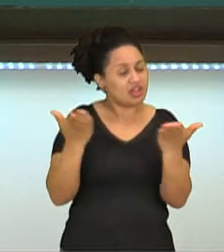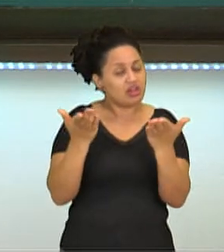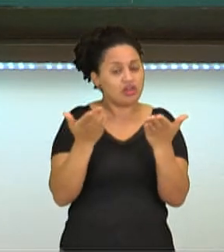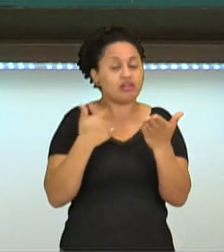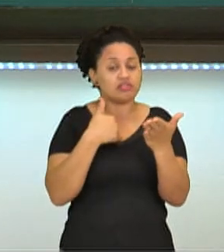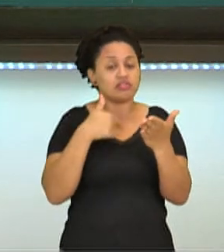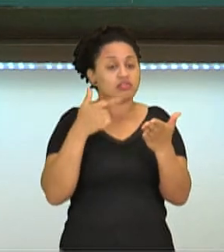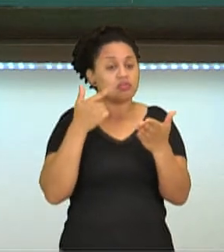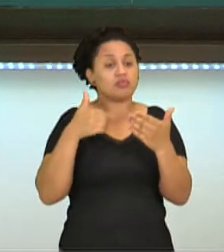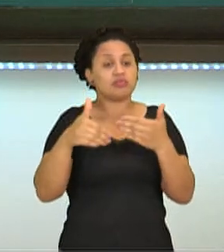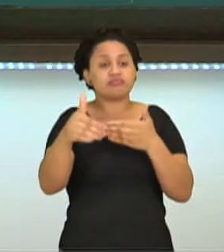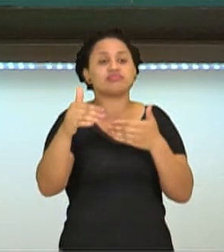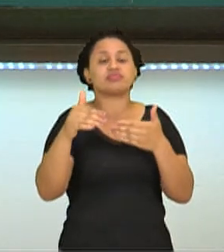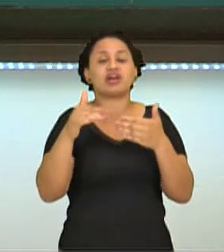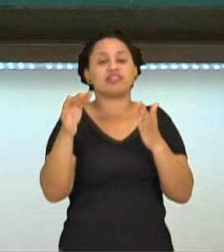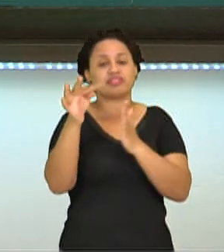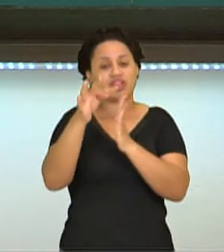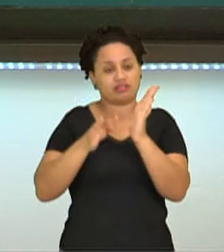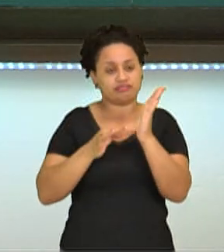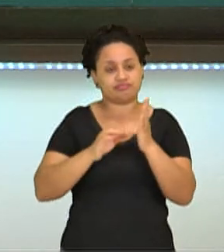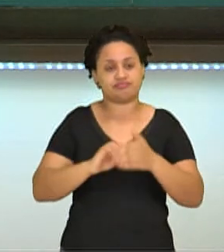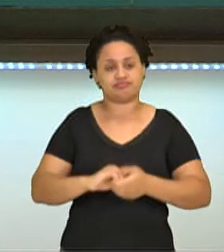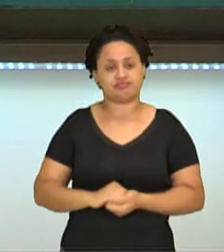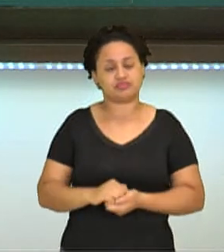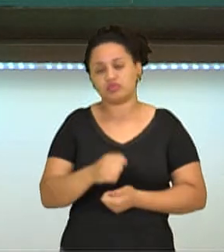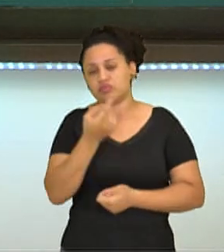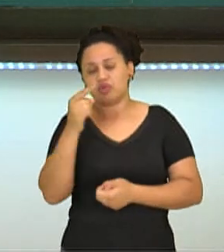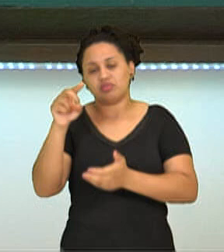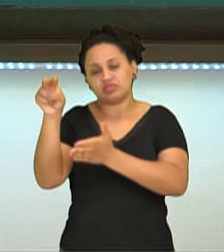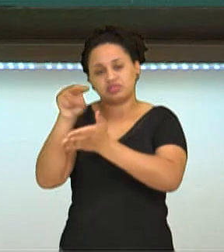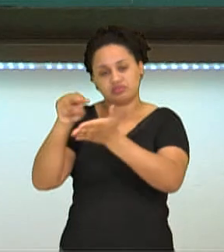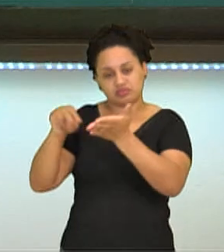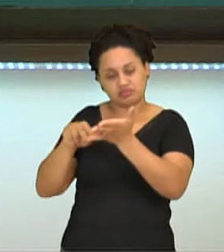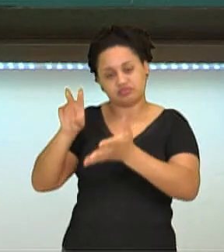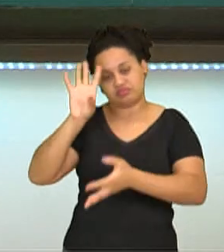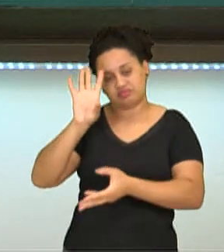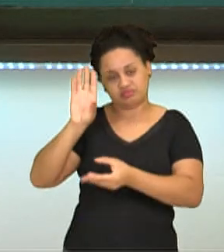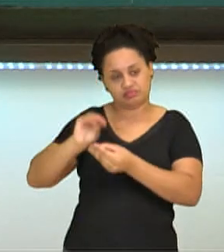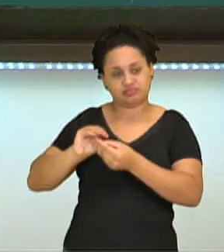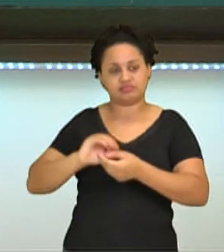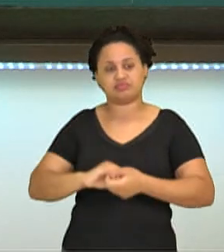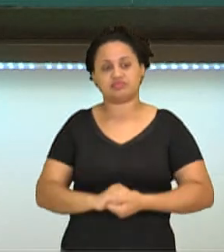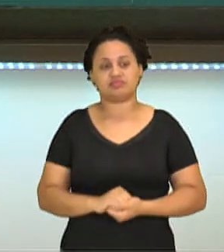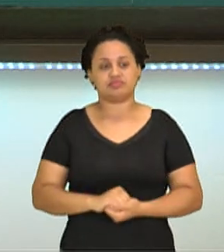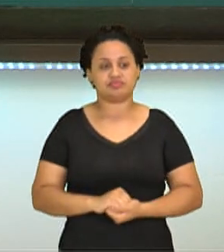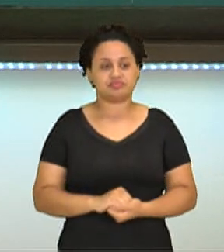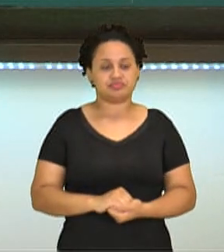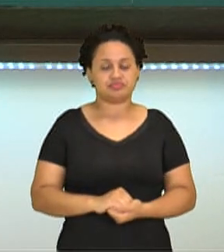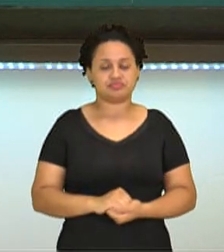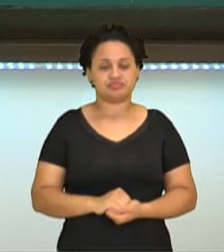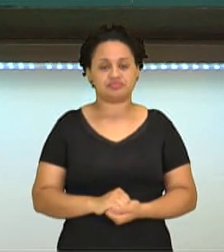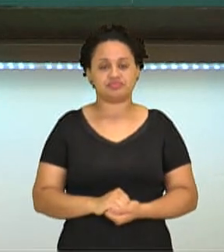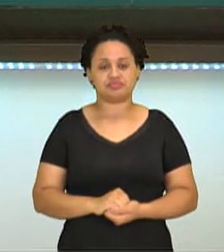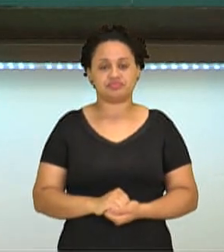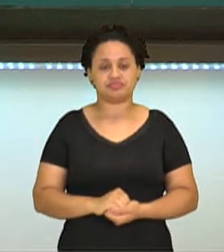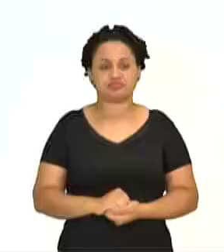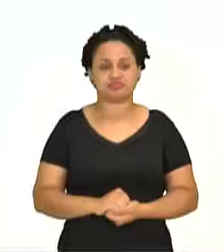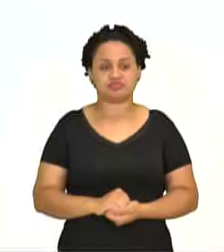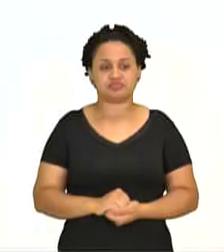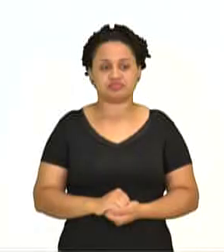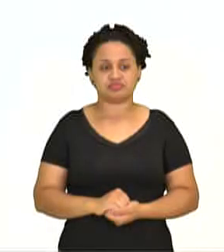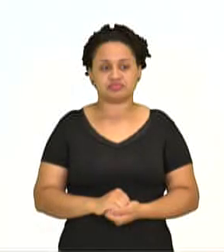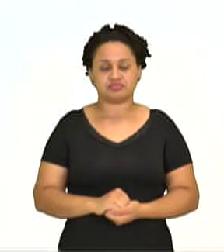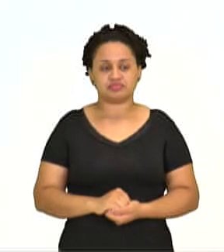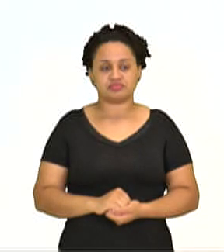vamos para mais um texto, mais uma leitura de compreensão. Listen the teacher. Escutem a